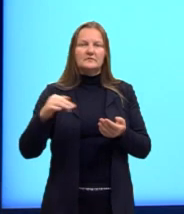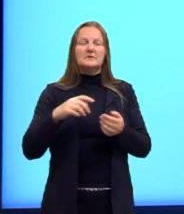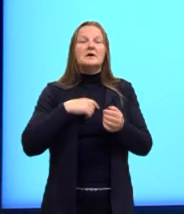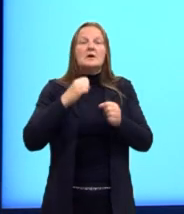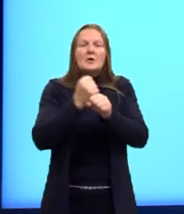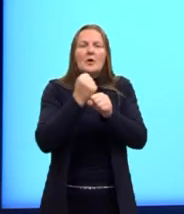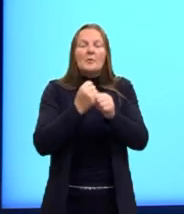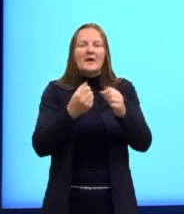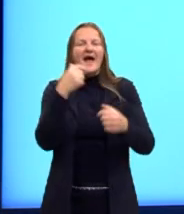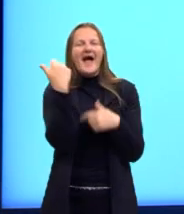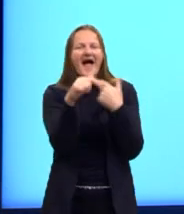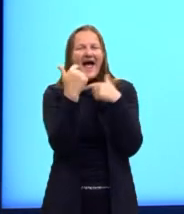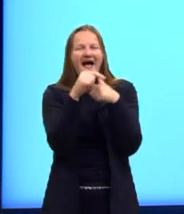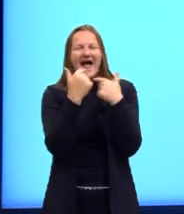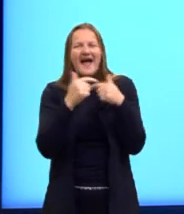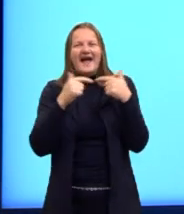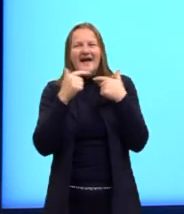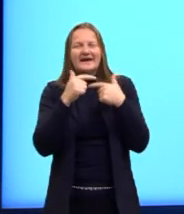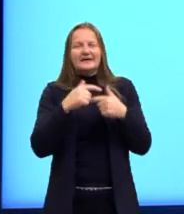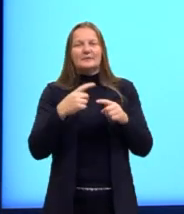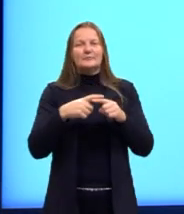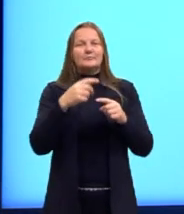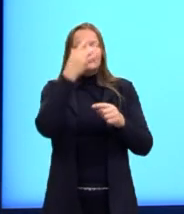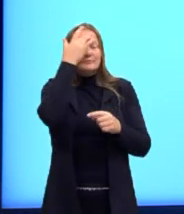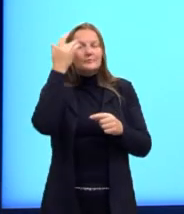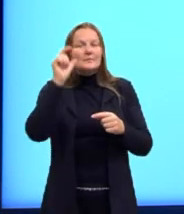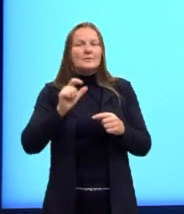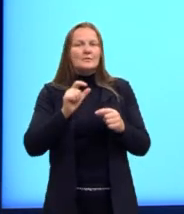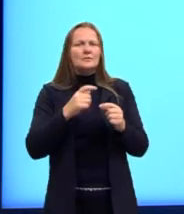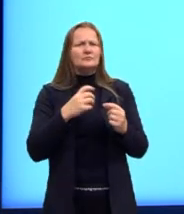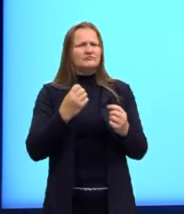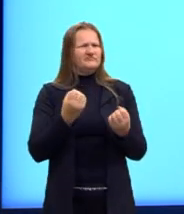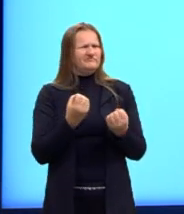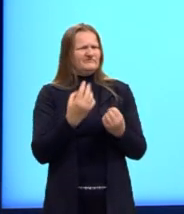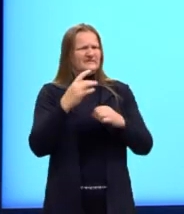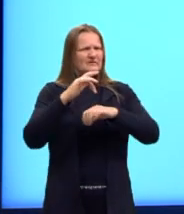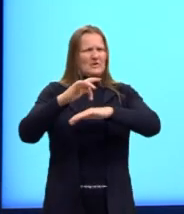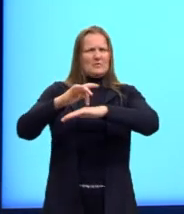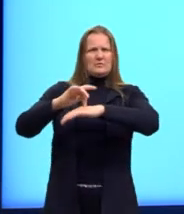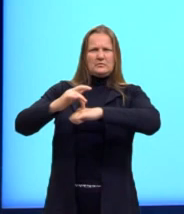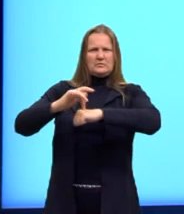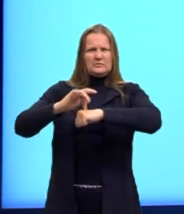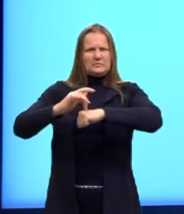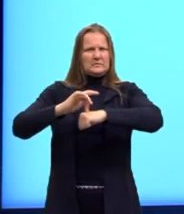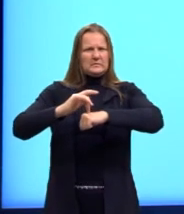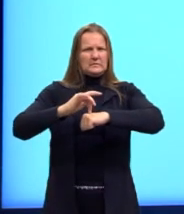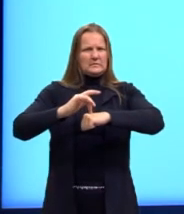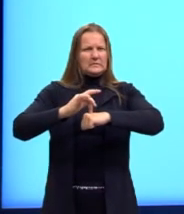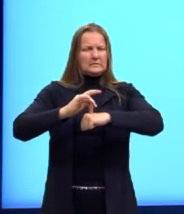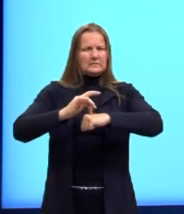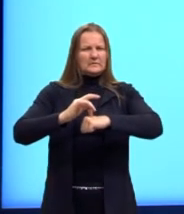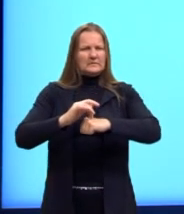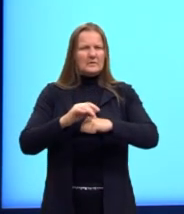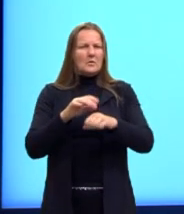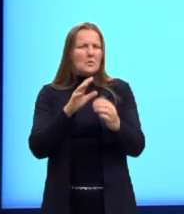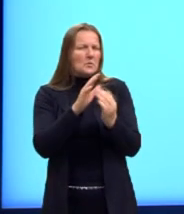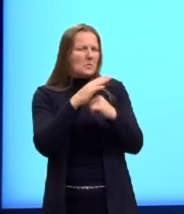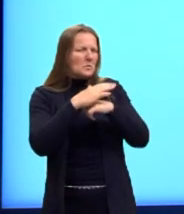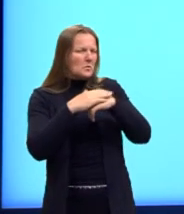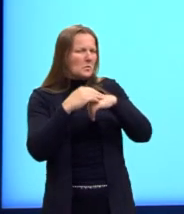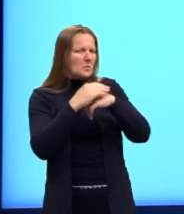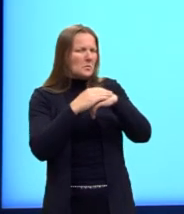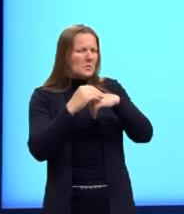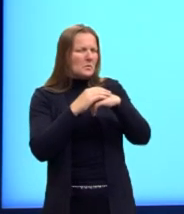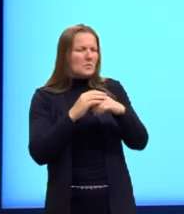satíricas geravam o riso que vinha de um lugar de si mesmo ou simpatia do público por